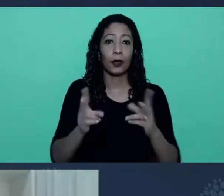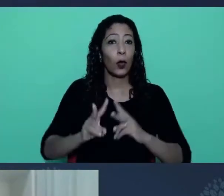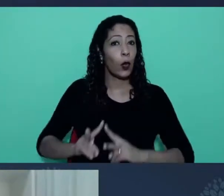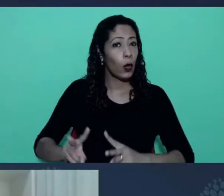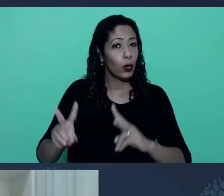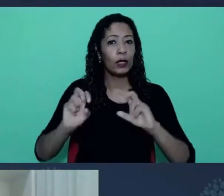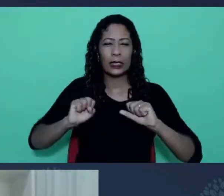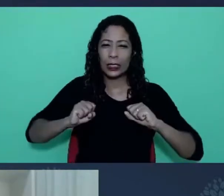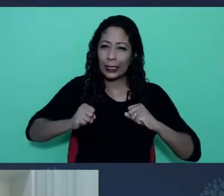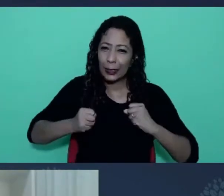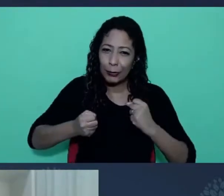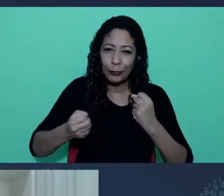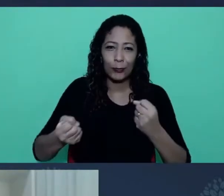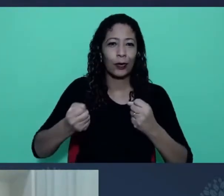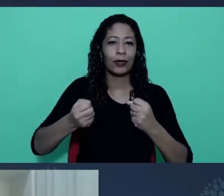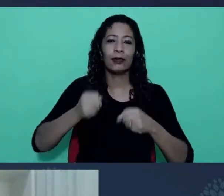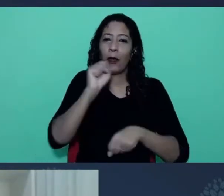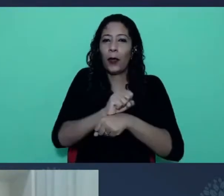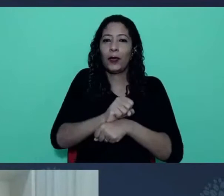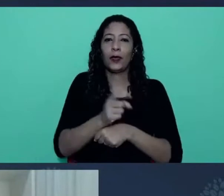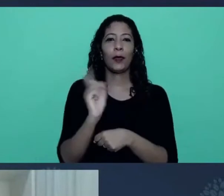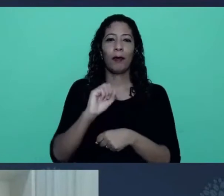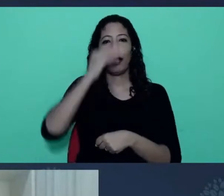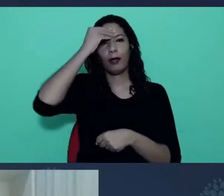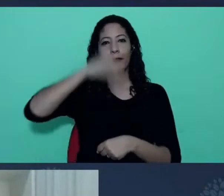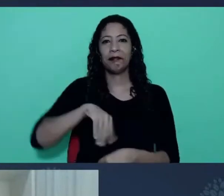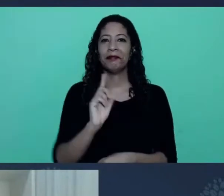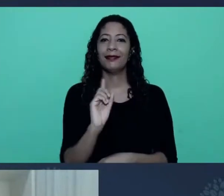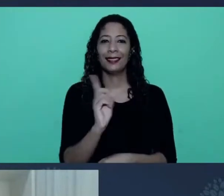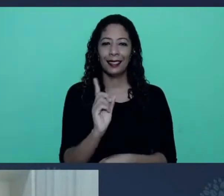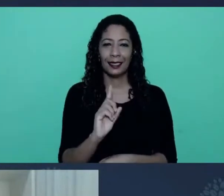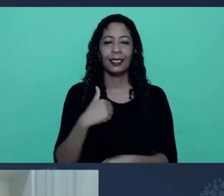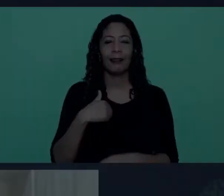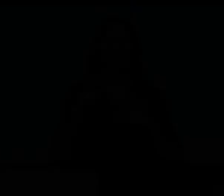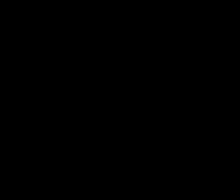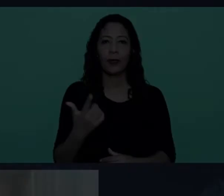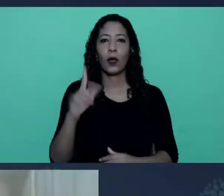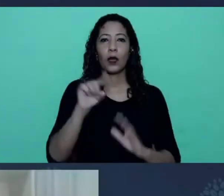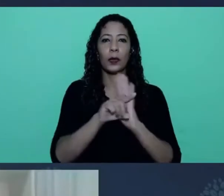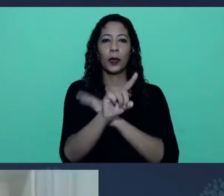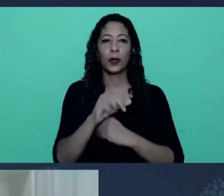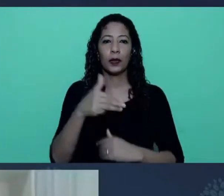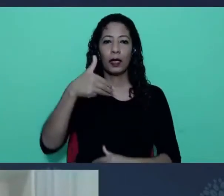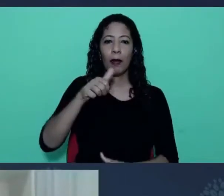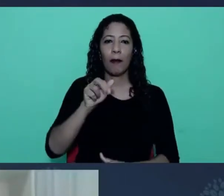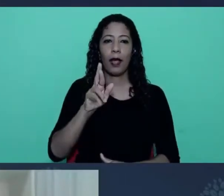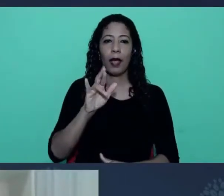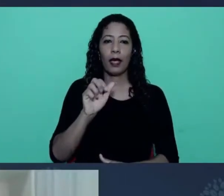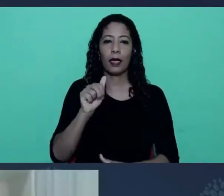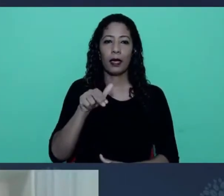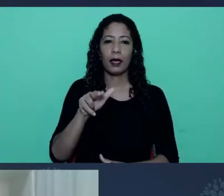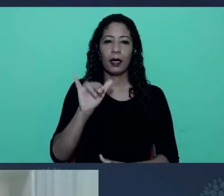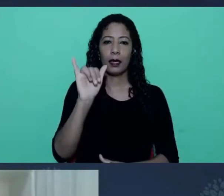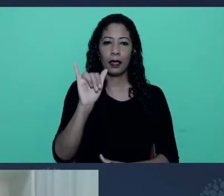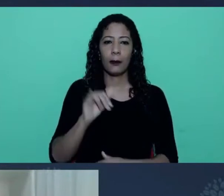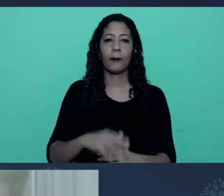esforce, não deixe a peteca cair, e tenho certeza que você vai se recuperar logo. A Mariane, ela